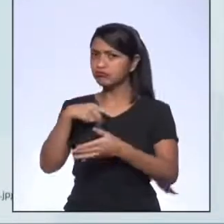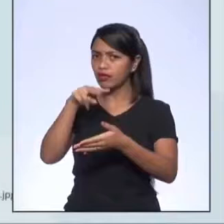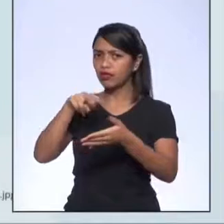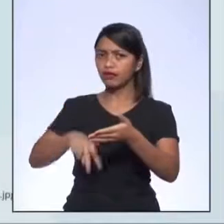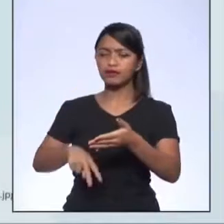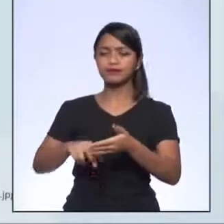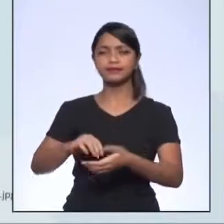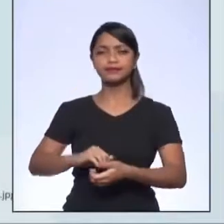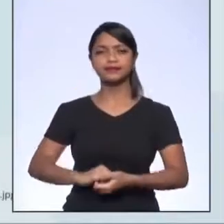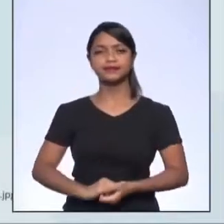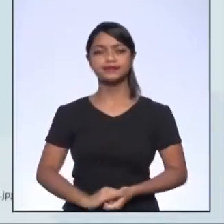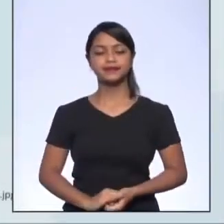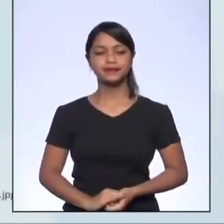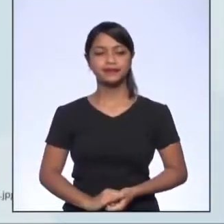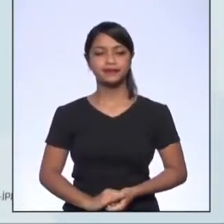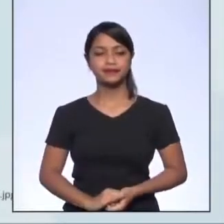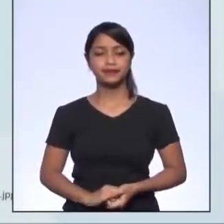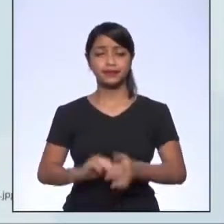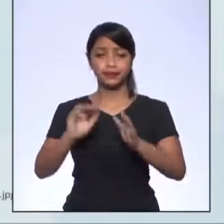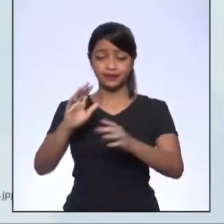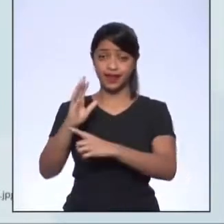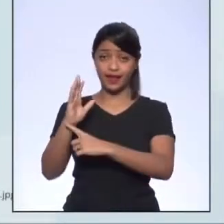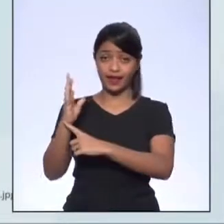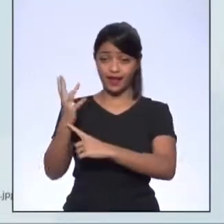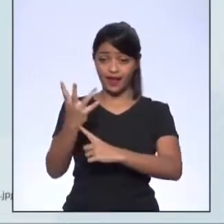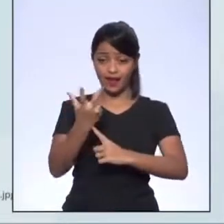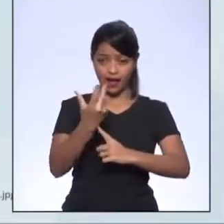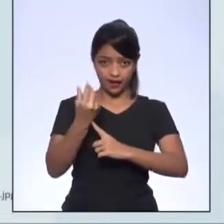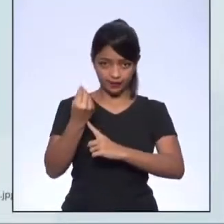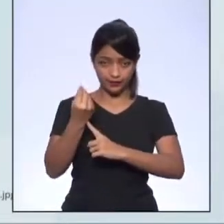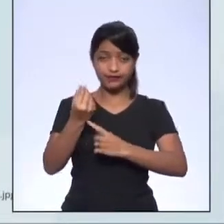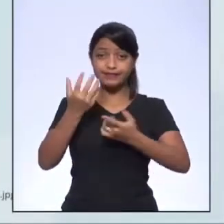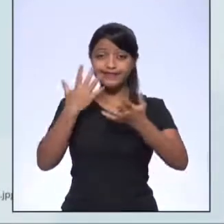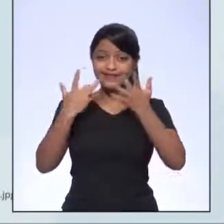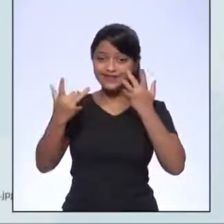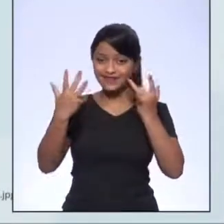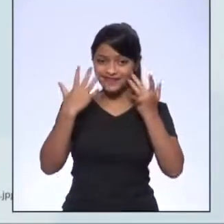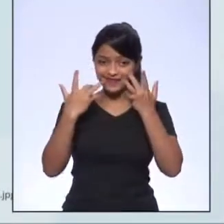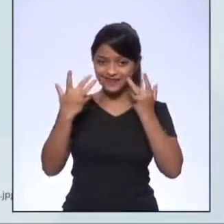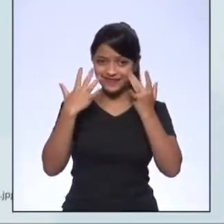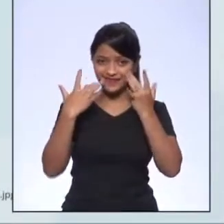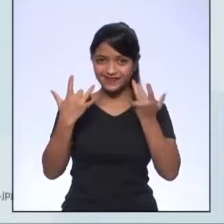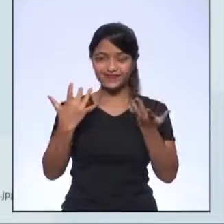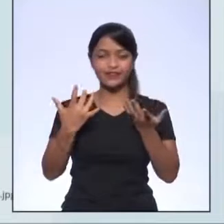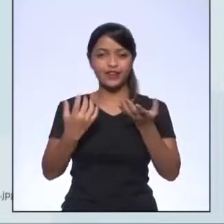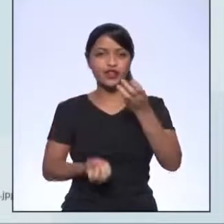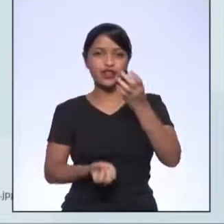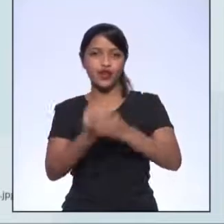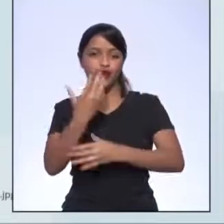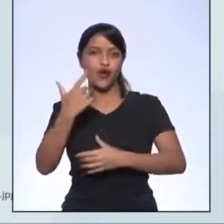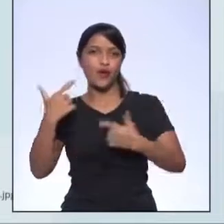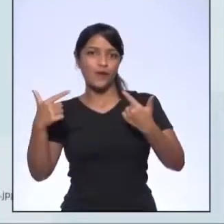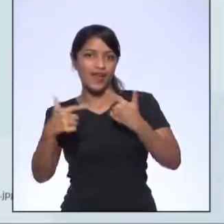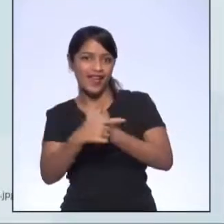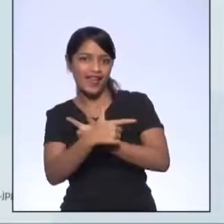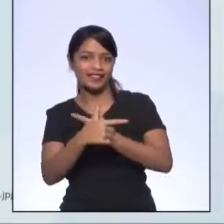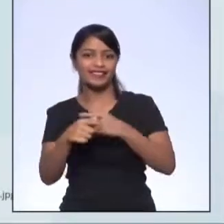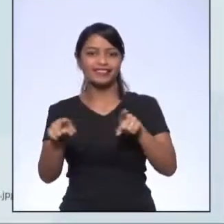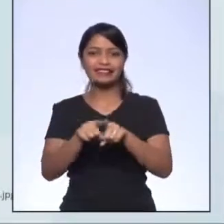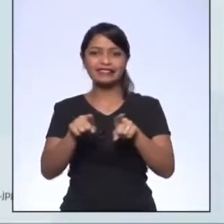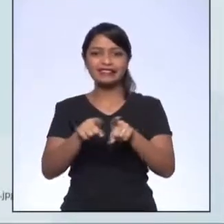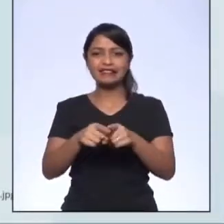cultura grega? Na arte da dramaturgia, com a criação de comédias e tragédia, até